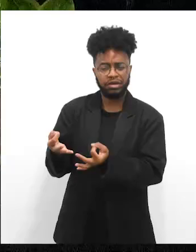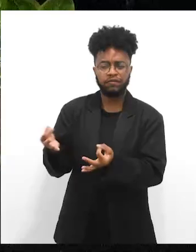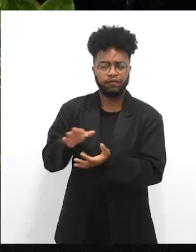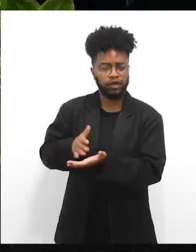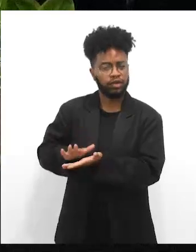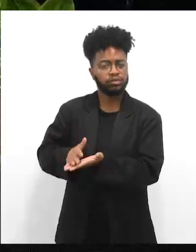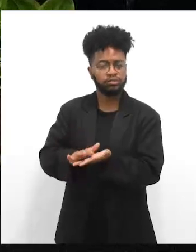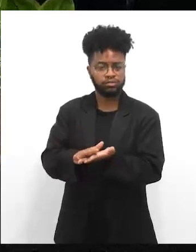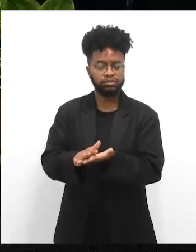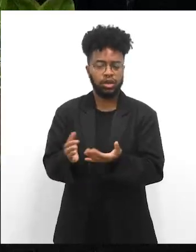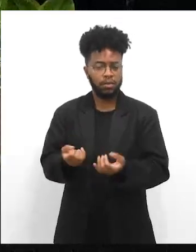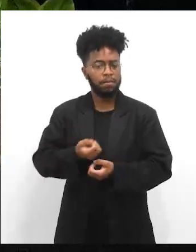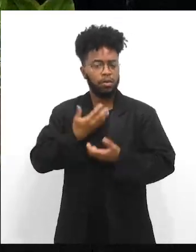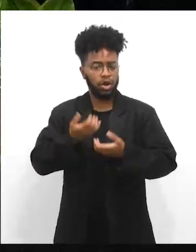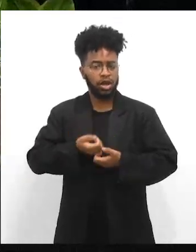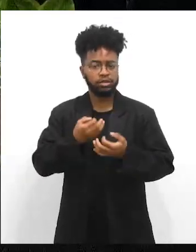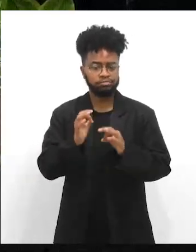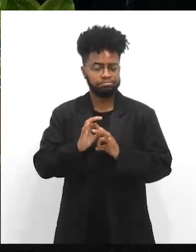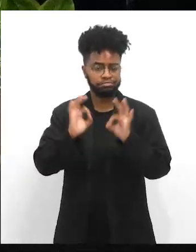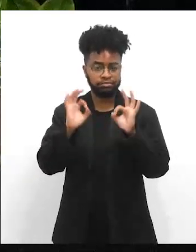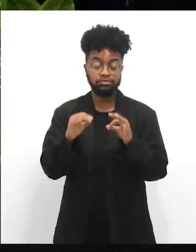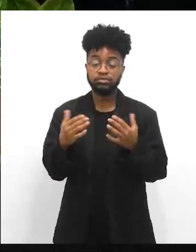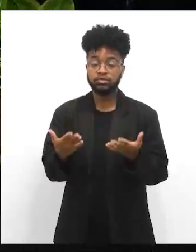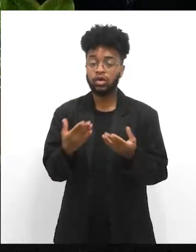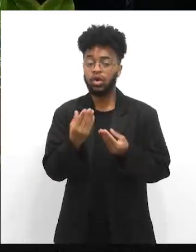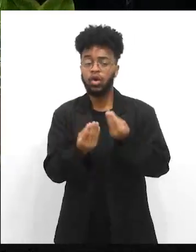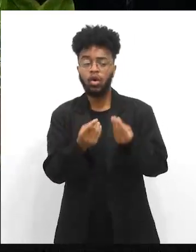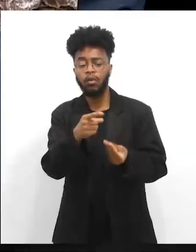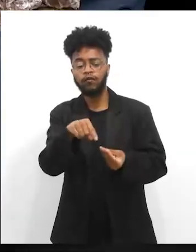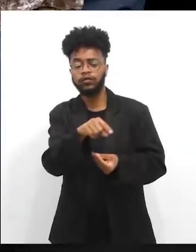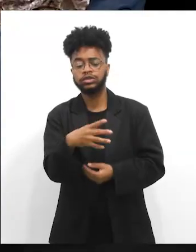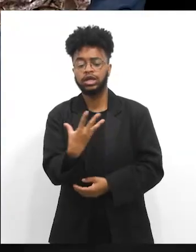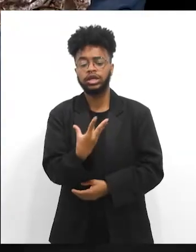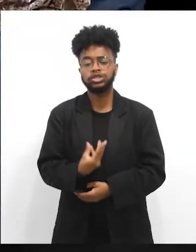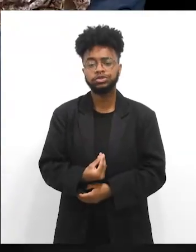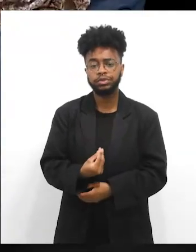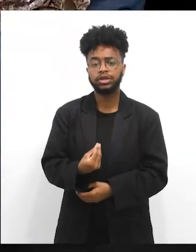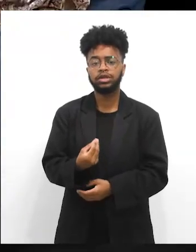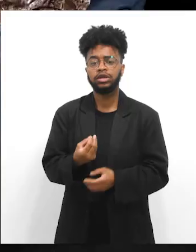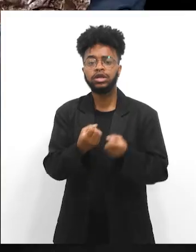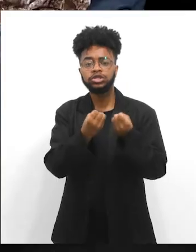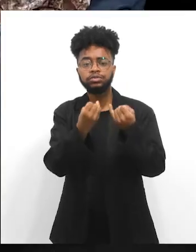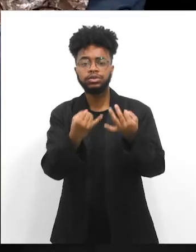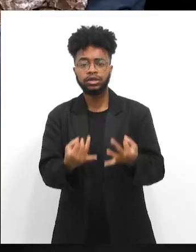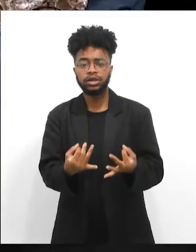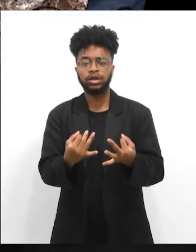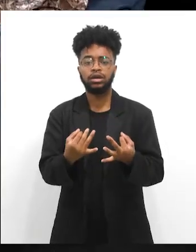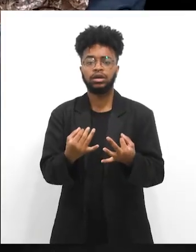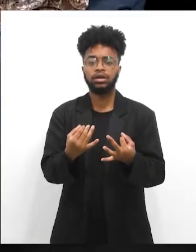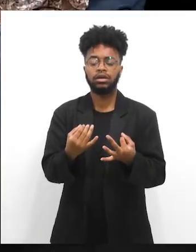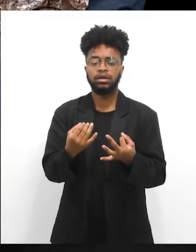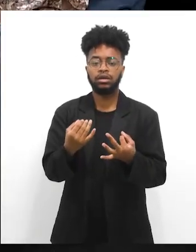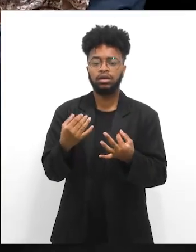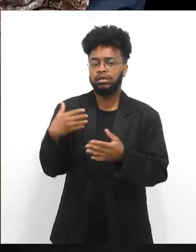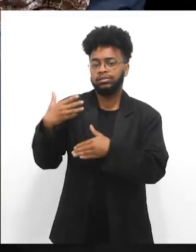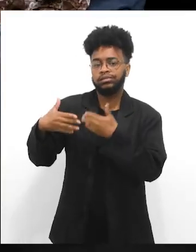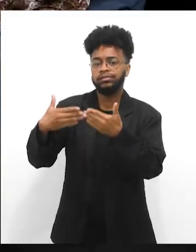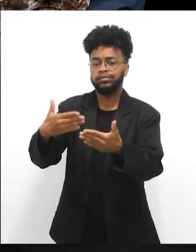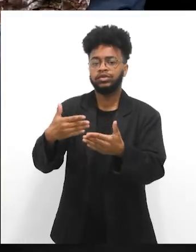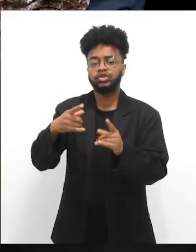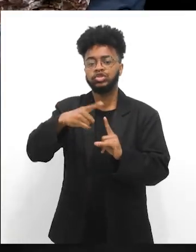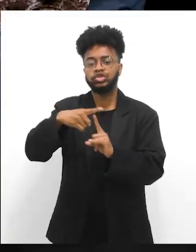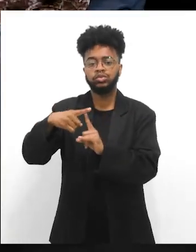sambista perfeito, ele é um grande poeta. Como vocês do Espiritismo veem